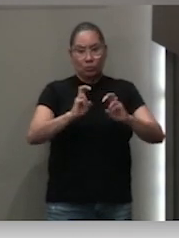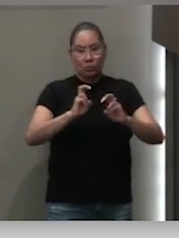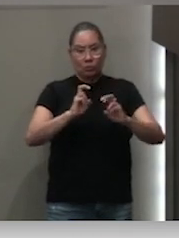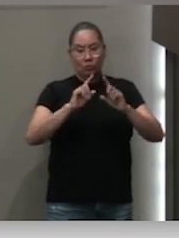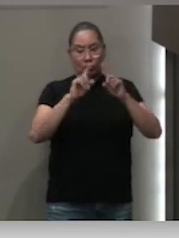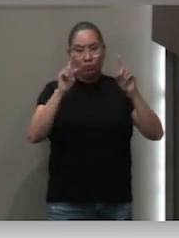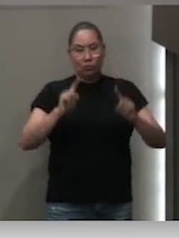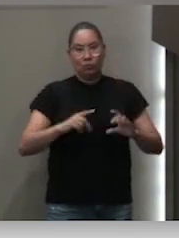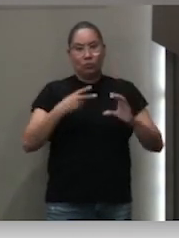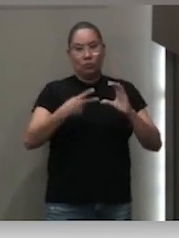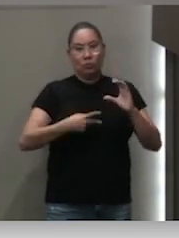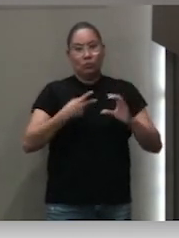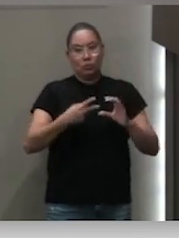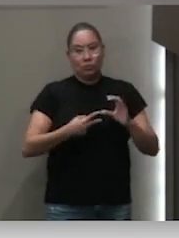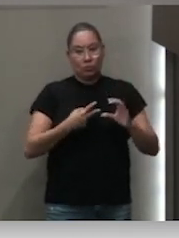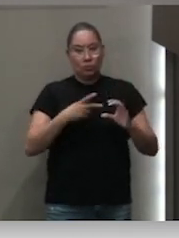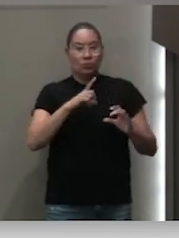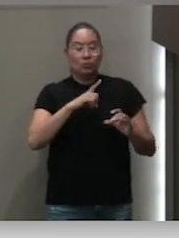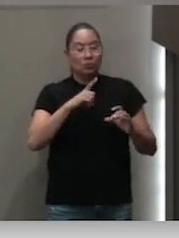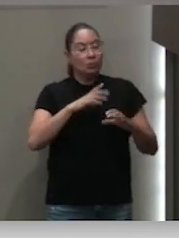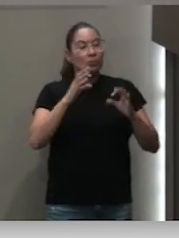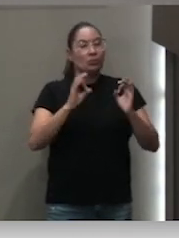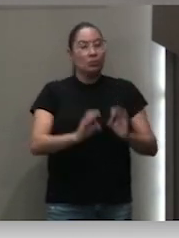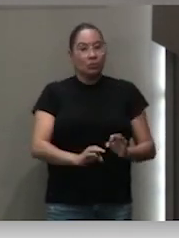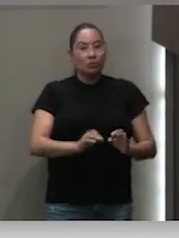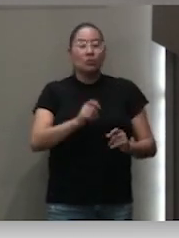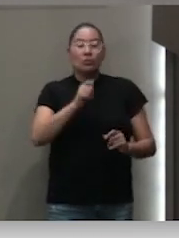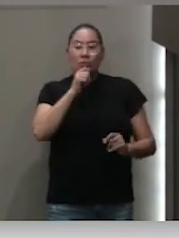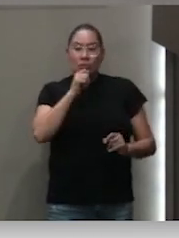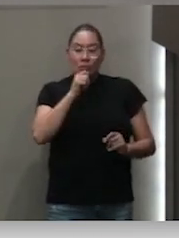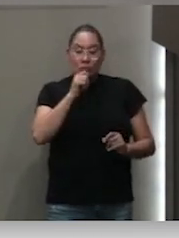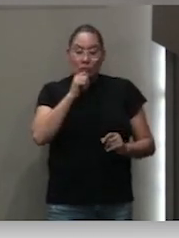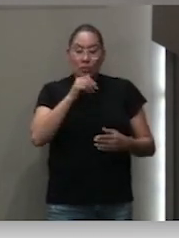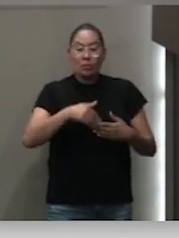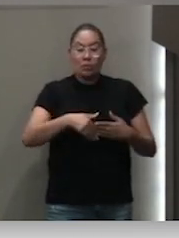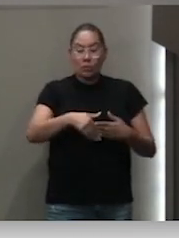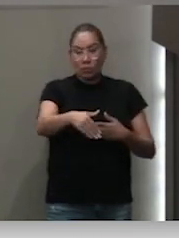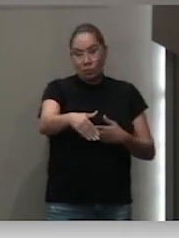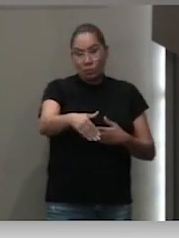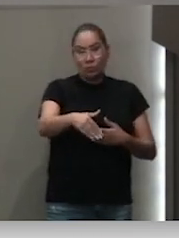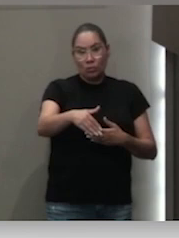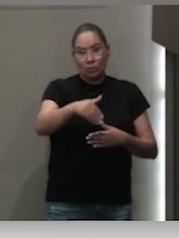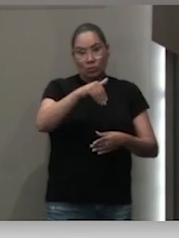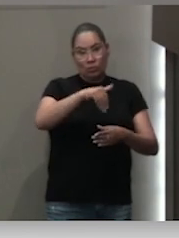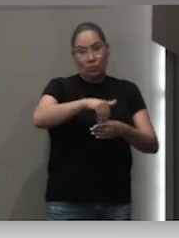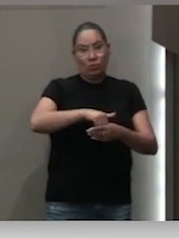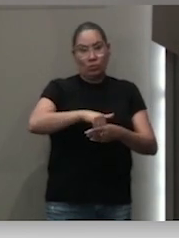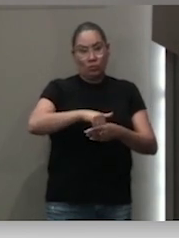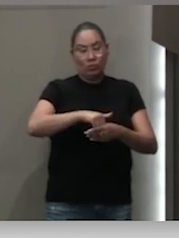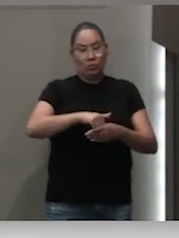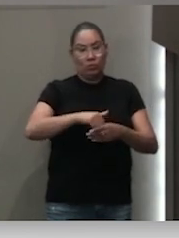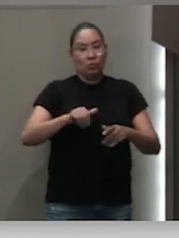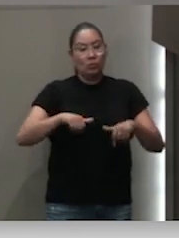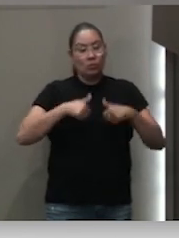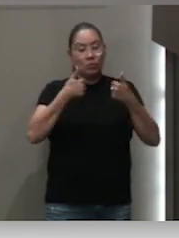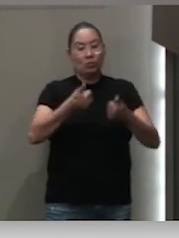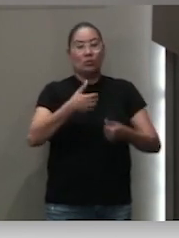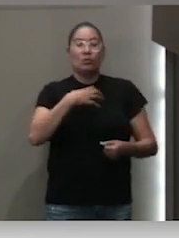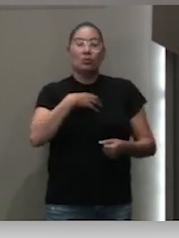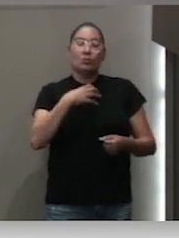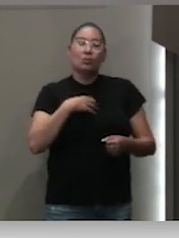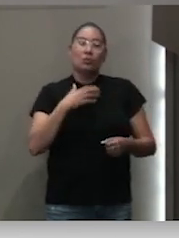e tenho certeza que isso ainda vai ser apreciado pela mesa diretora vai ser encaminhado da melhor maneira possível para